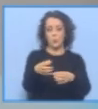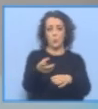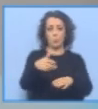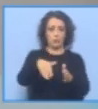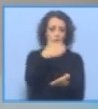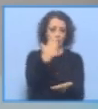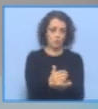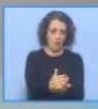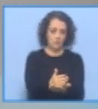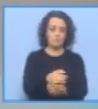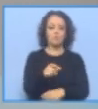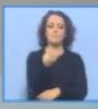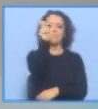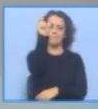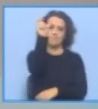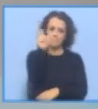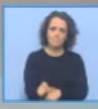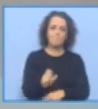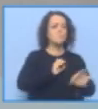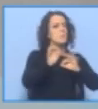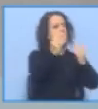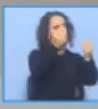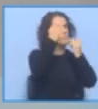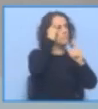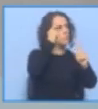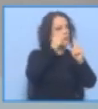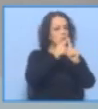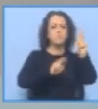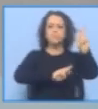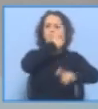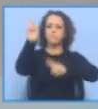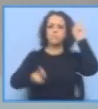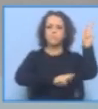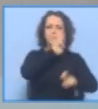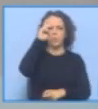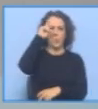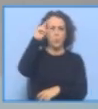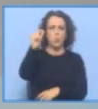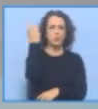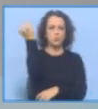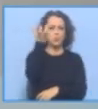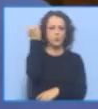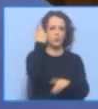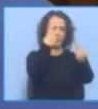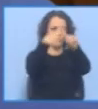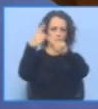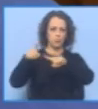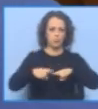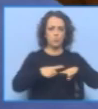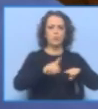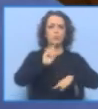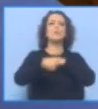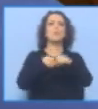até se preparou para partir para muito longe, não é? Para diferentes culturas, mas que depois acaba por desenvolver um